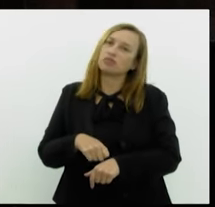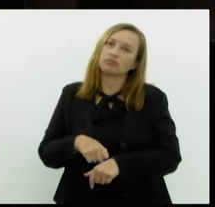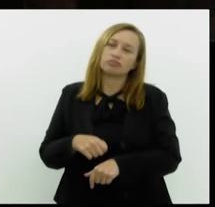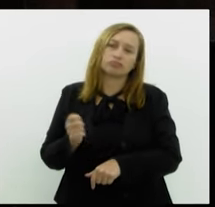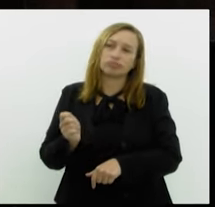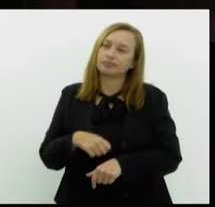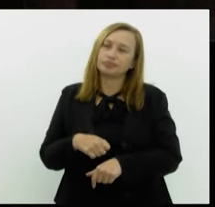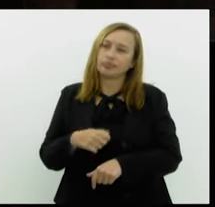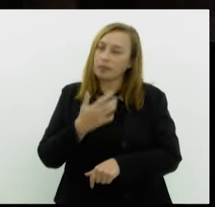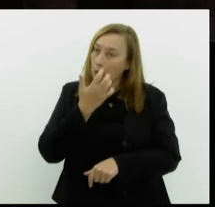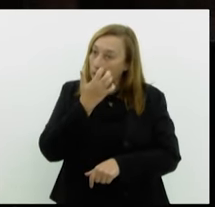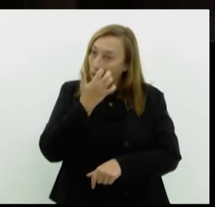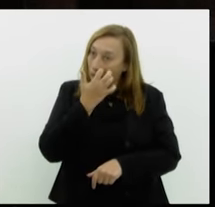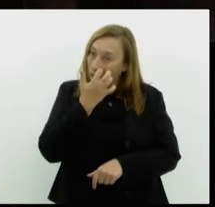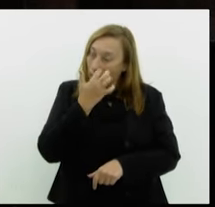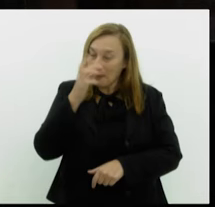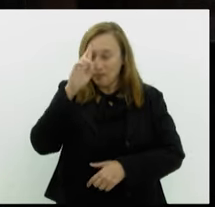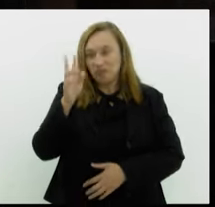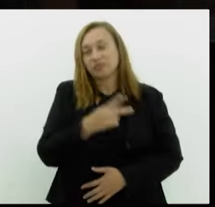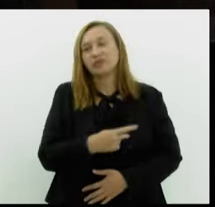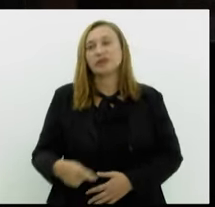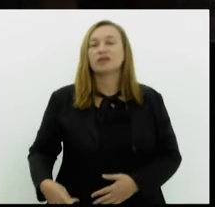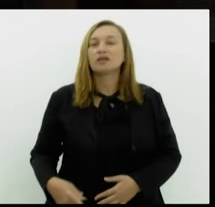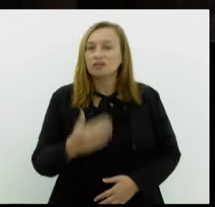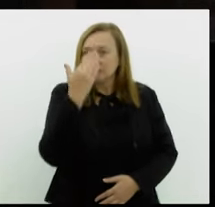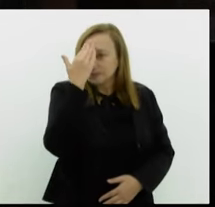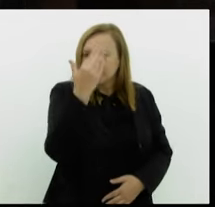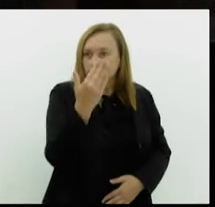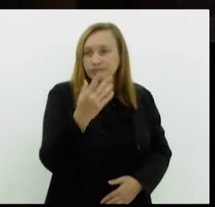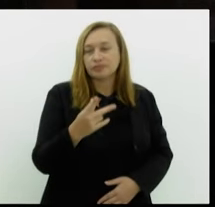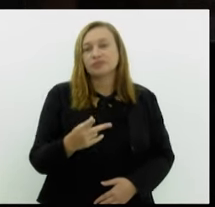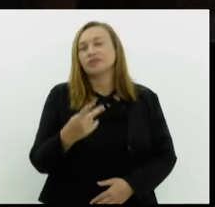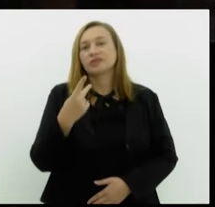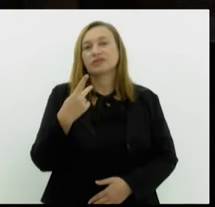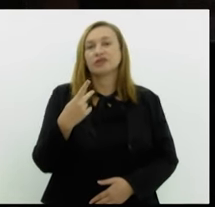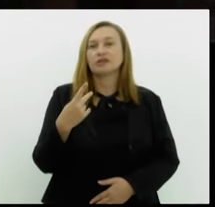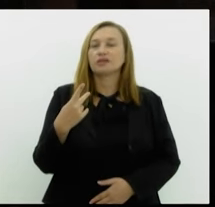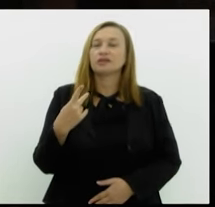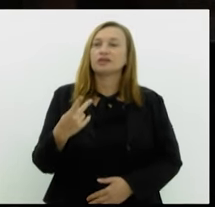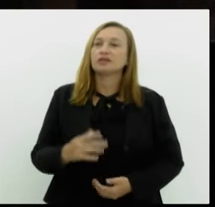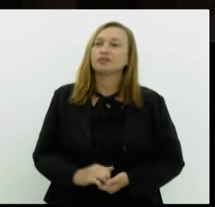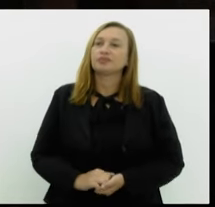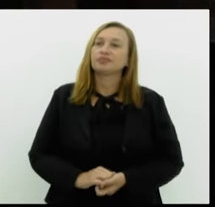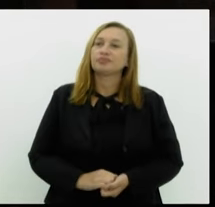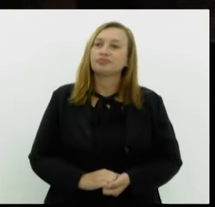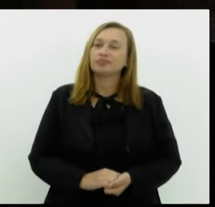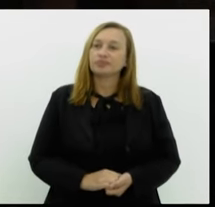dá. Senhor presidente, eu quero agradecer a sua profunda